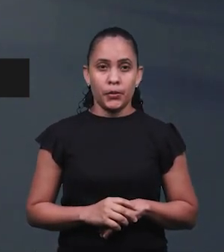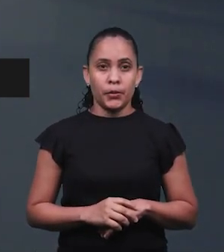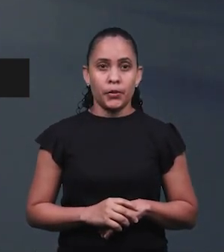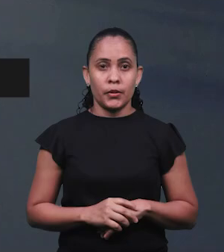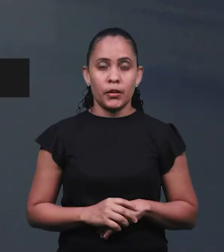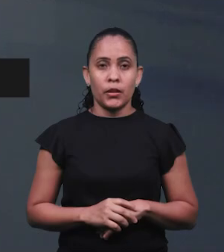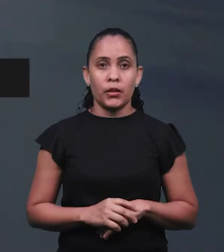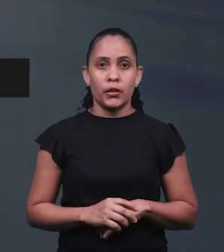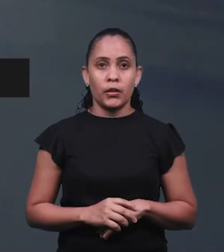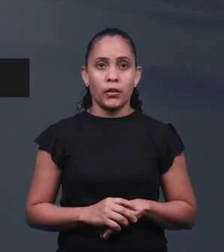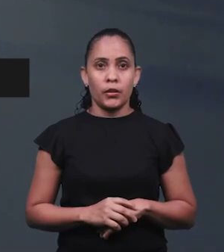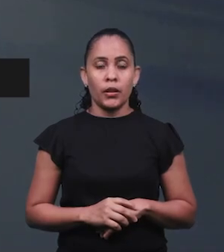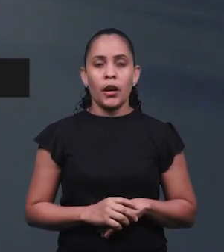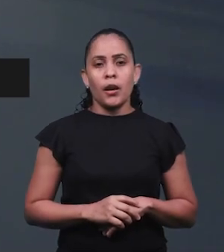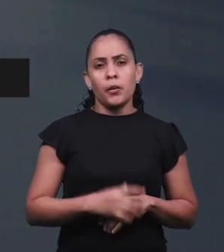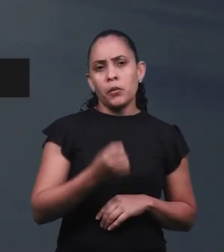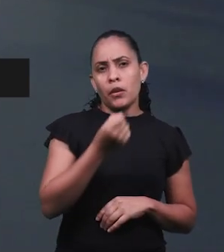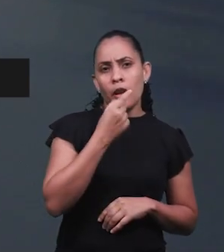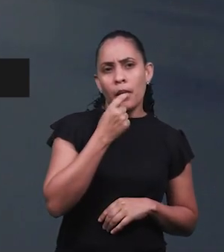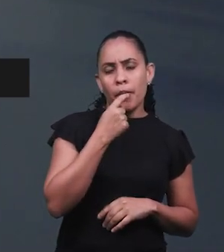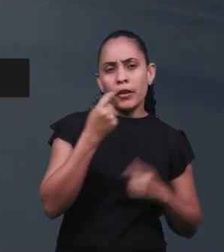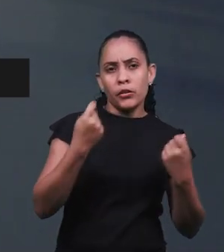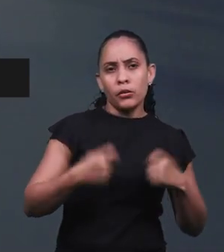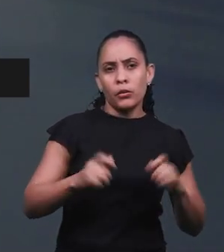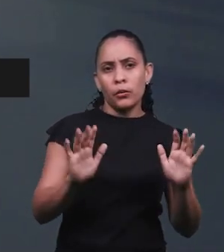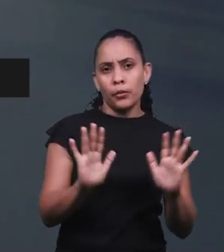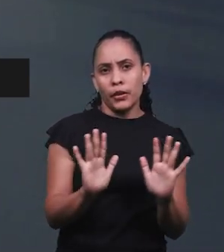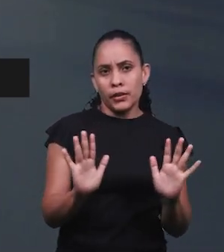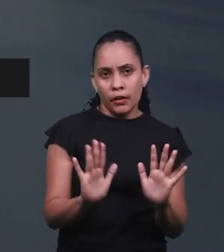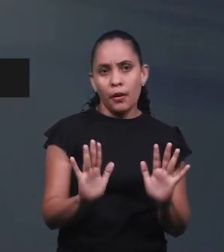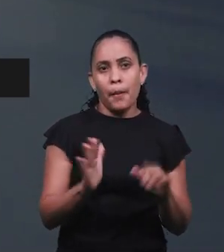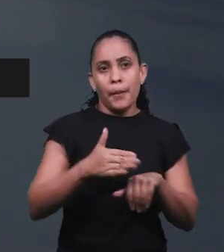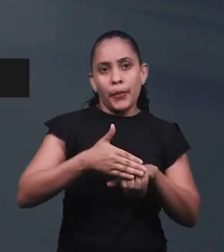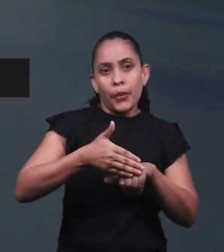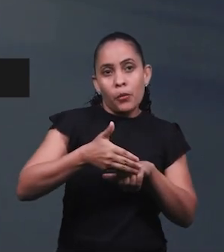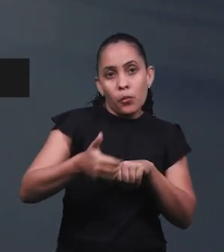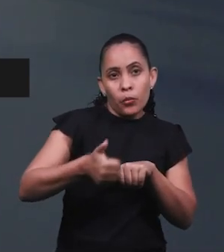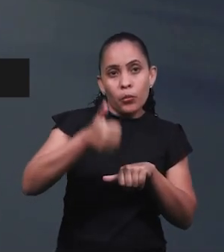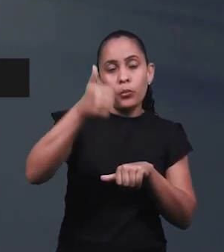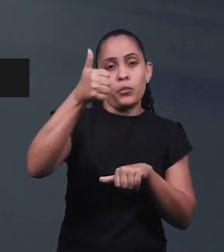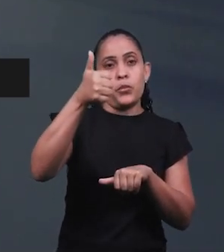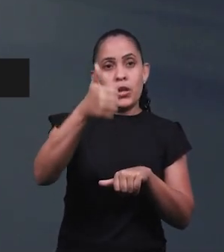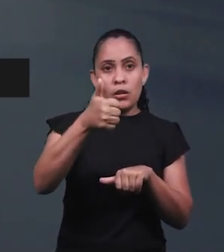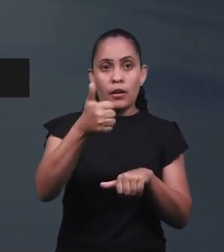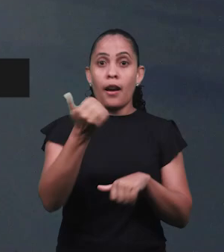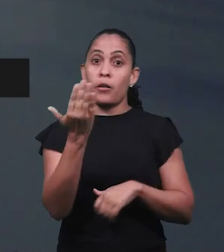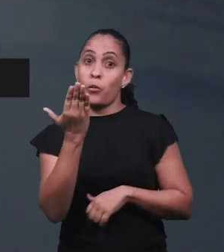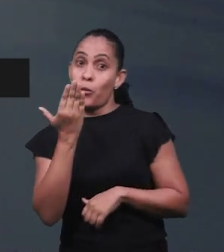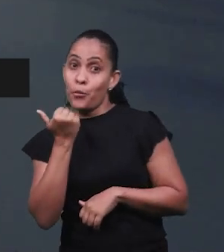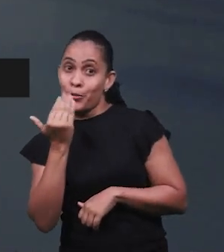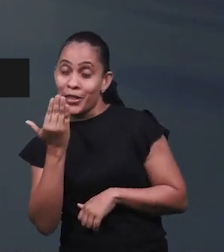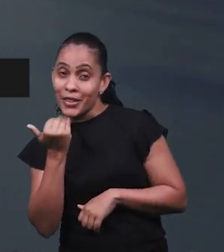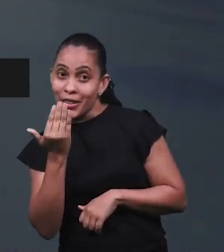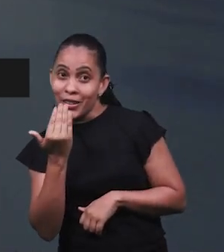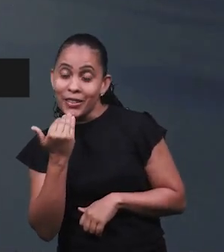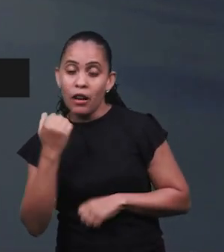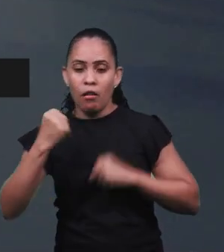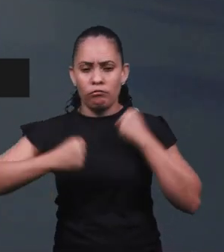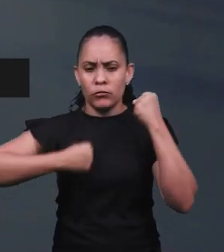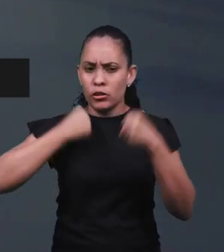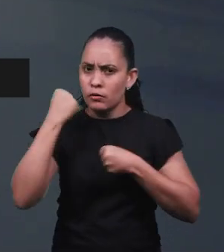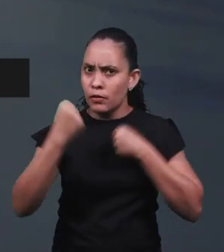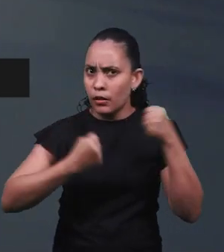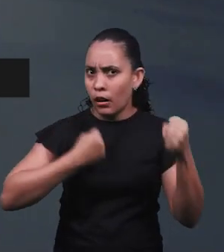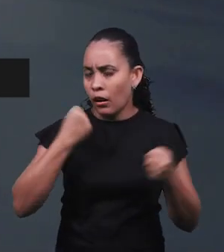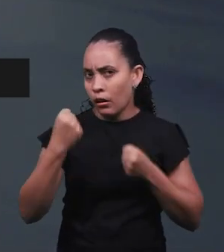as medidas não farmacológicas, que são melhorar a alimentação, melhorar o